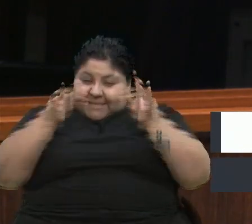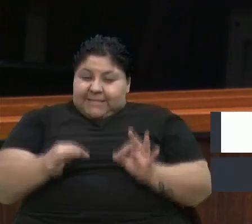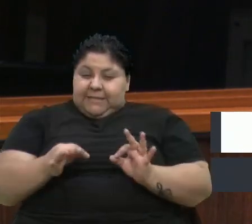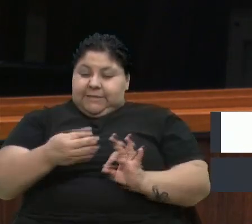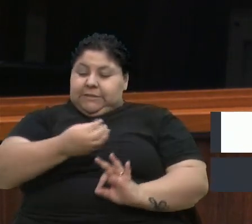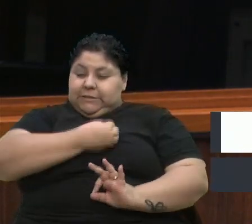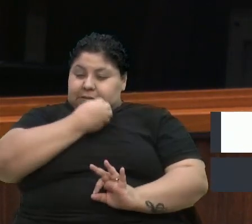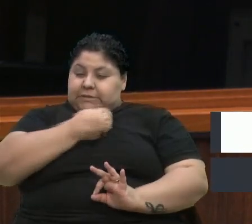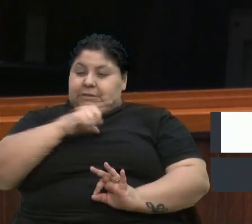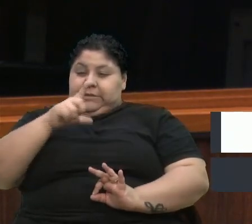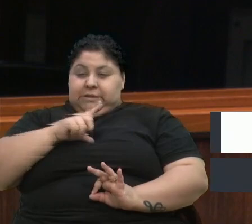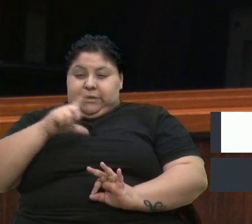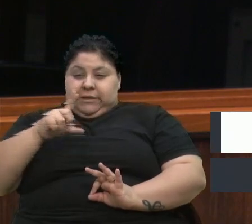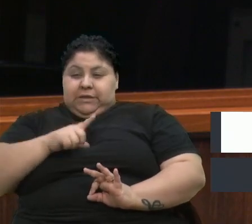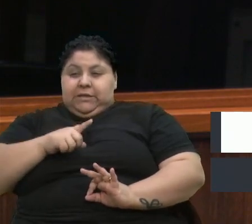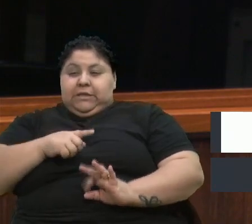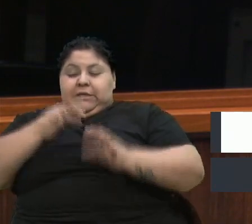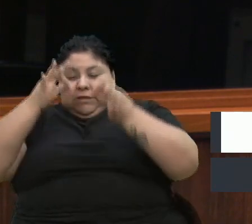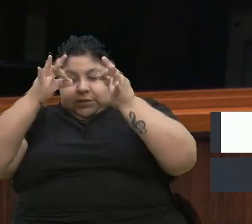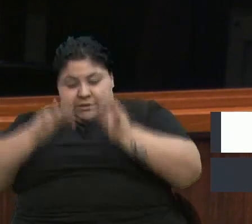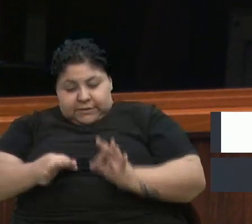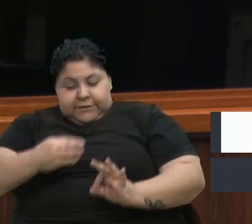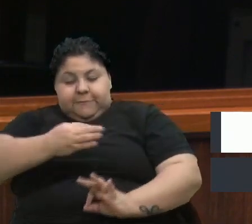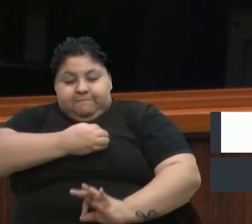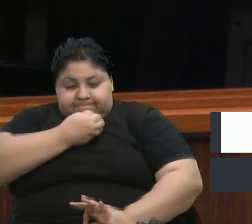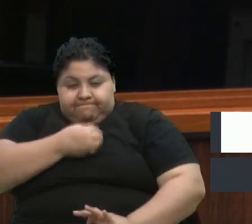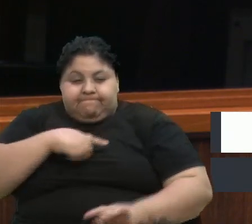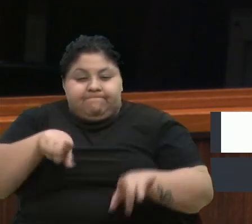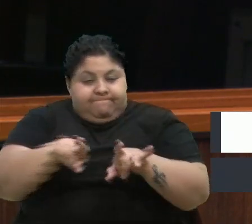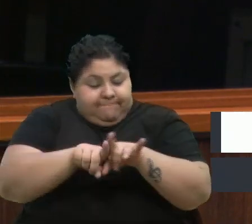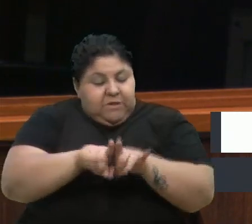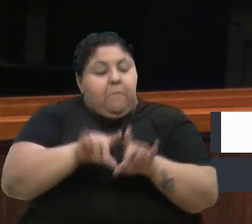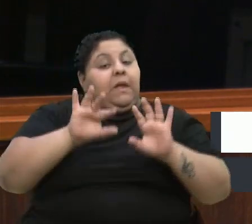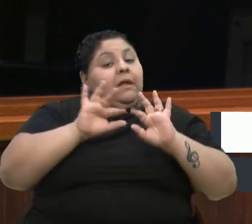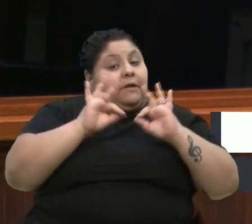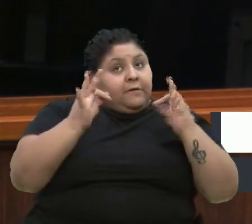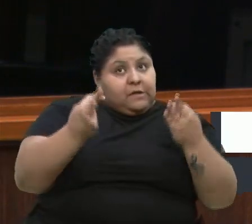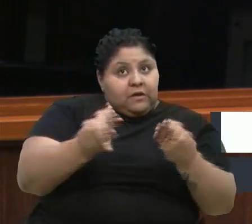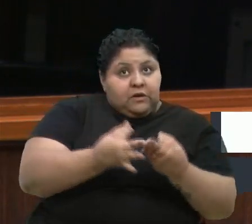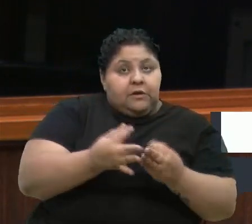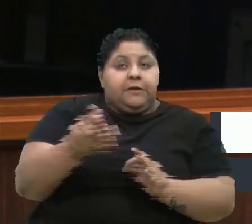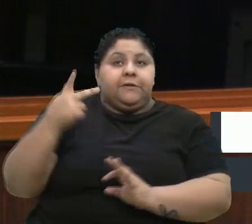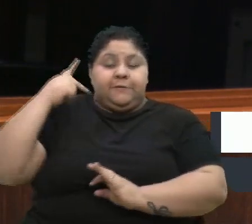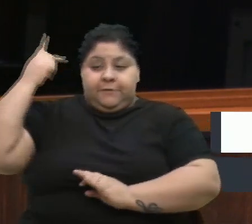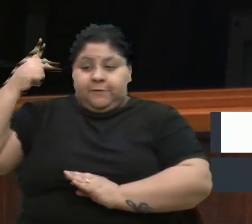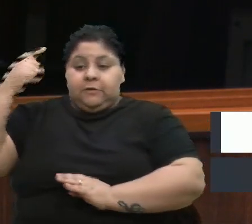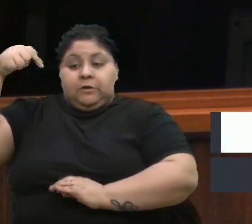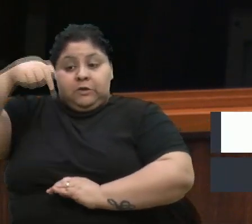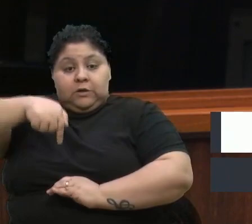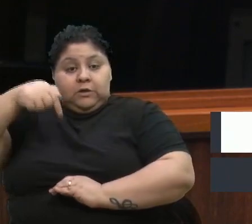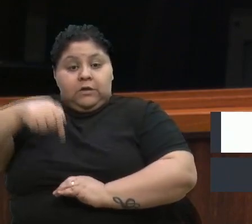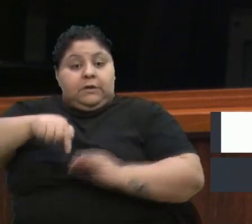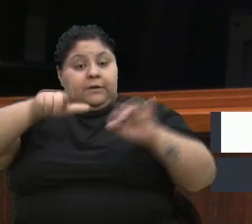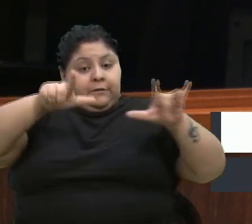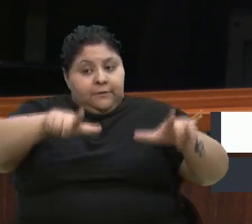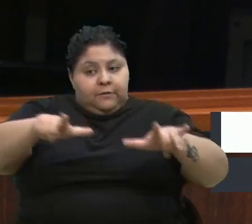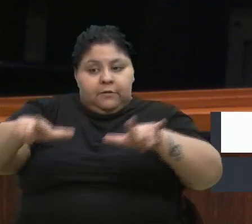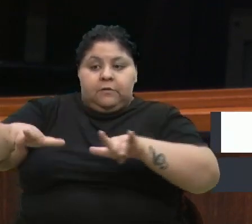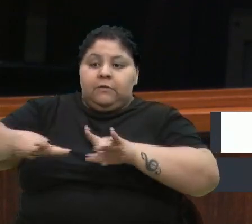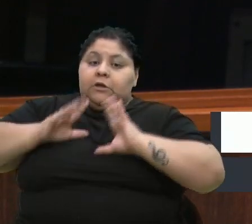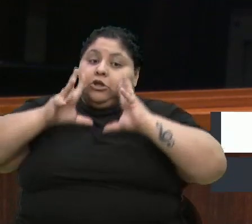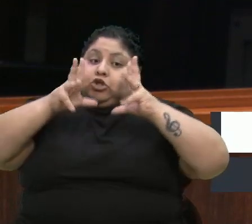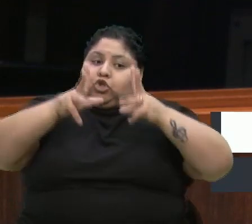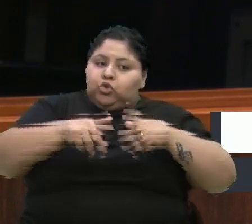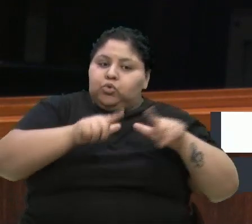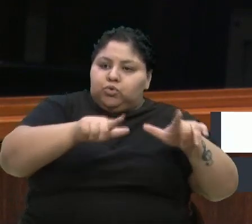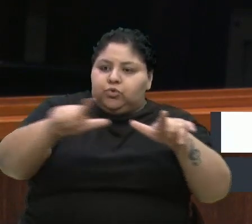E ter coerência na vida é ter coerência na família, na política, aqui nesse espaço, em tudo que é